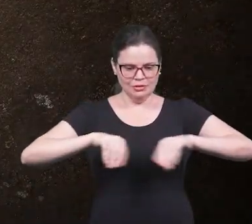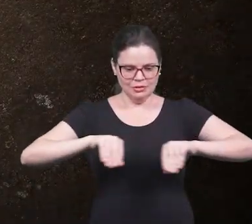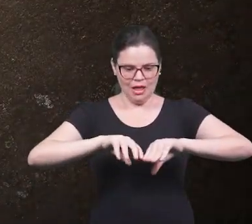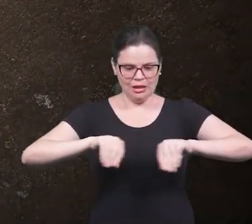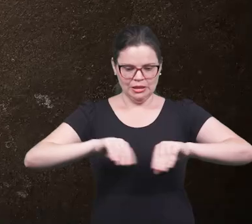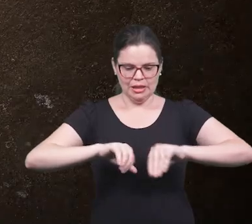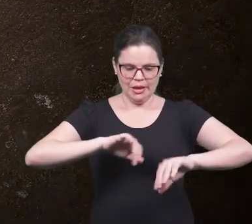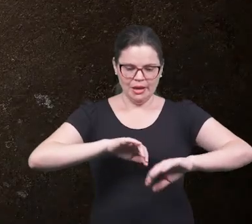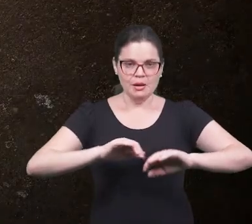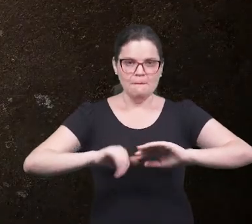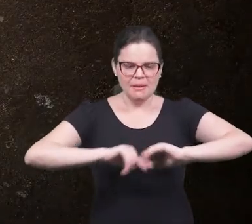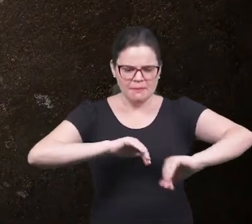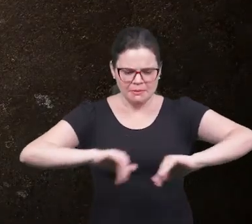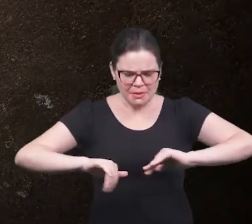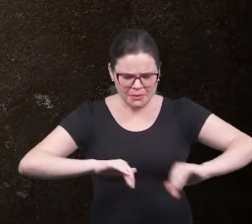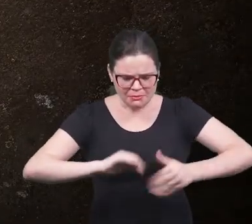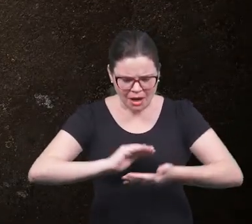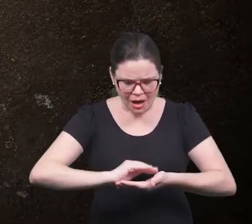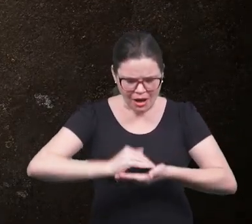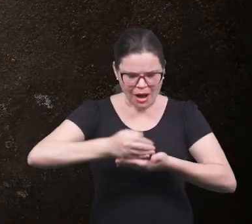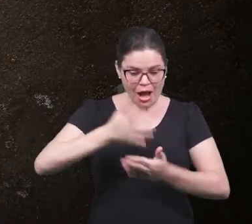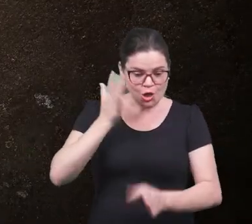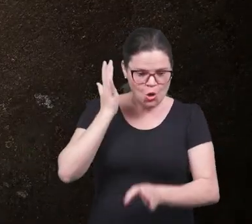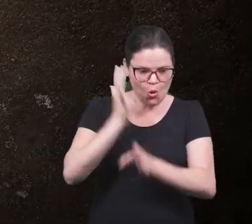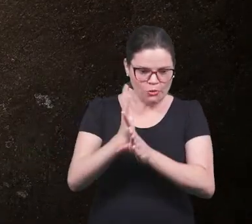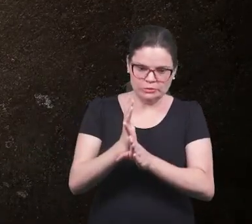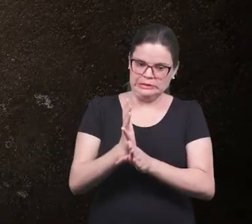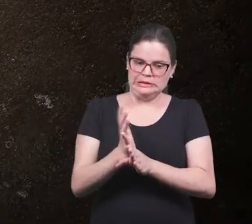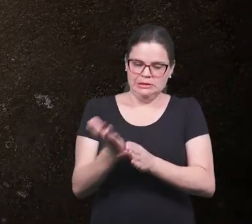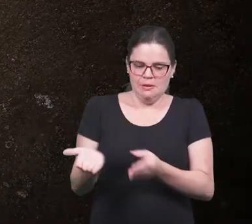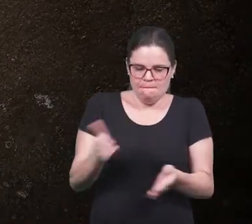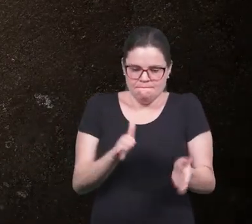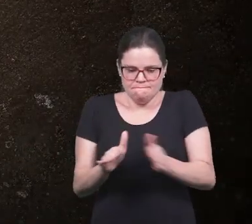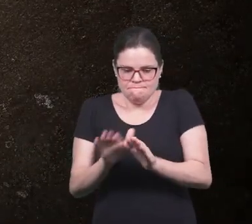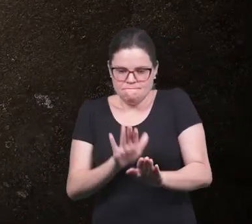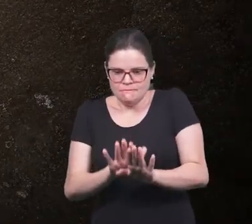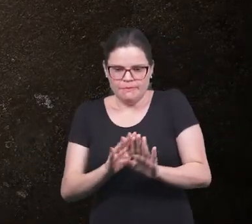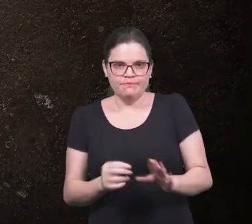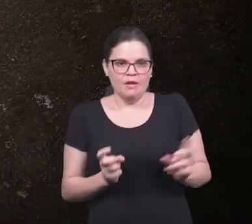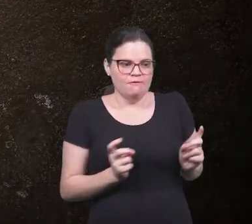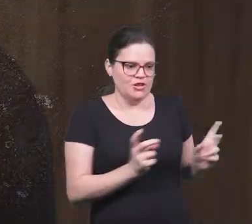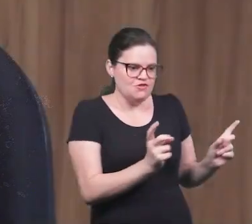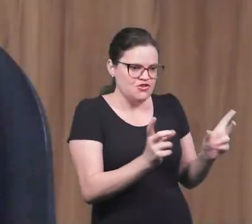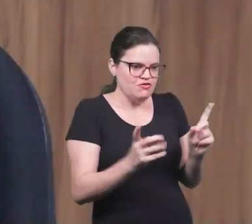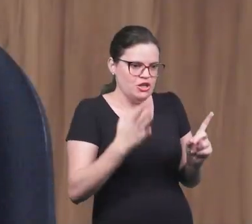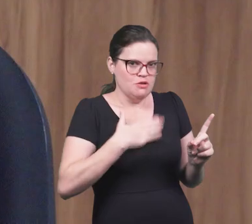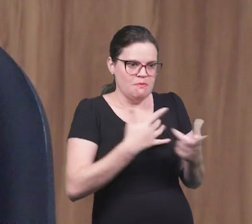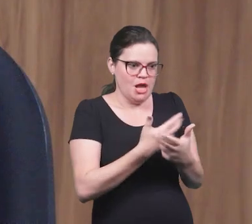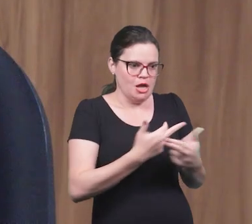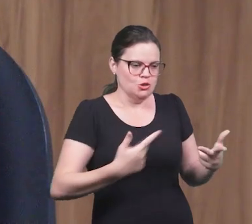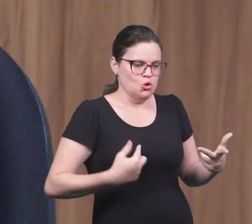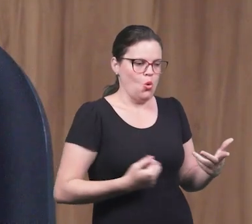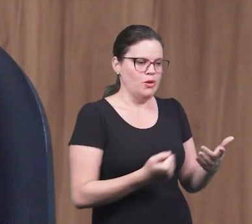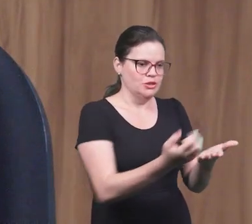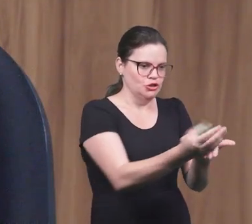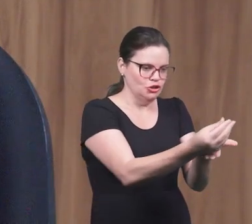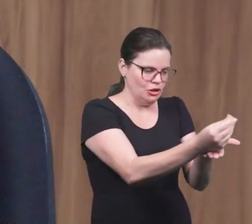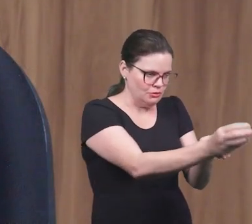gozo dele vai, vende tudo quanto tem e compra aquele campo. Meus